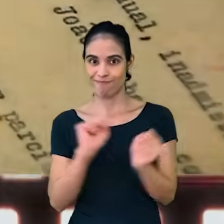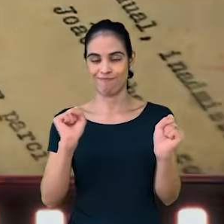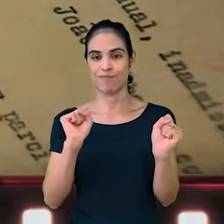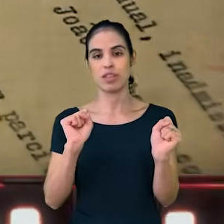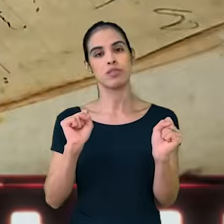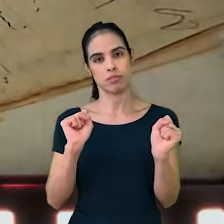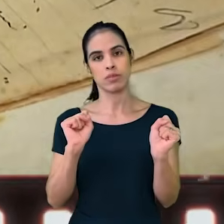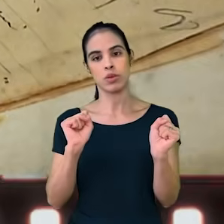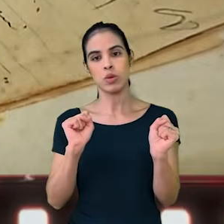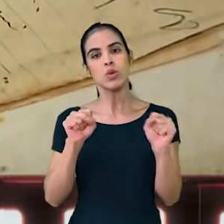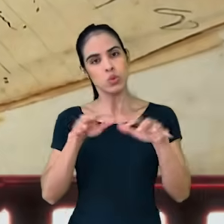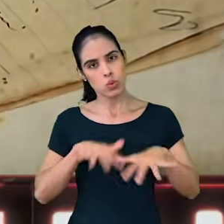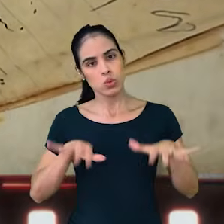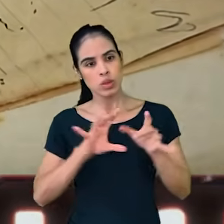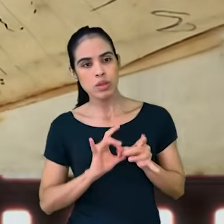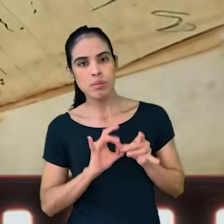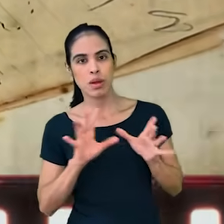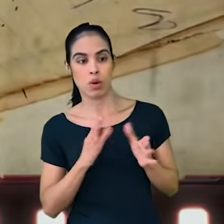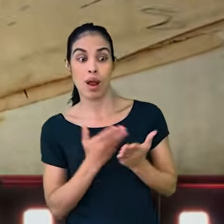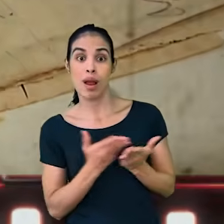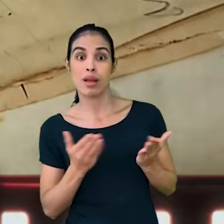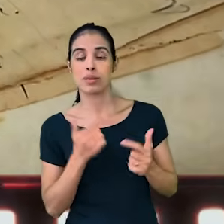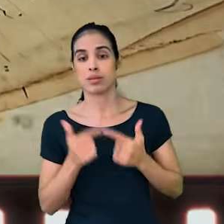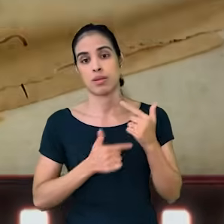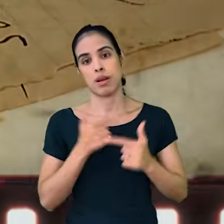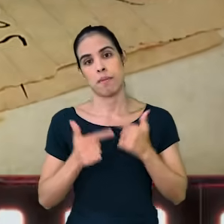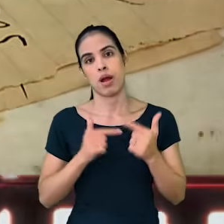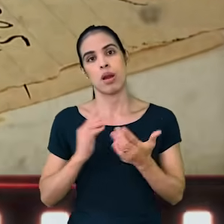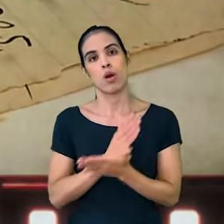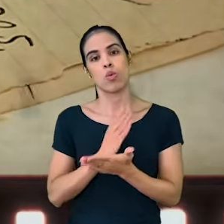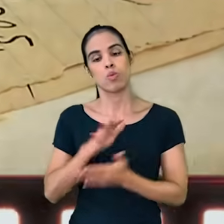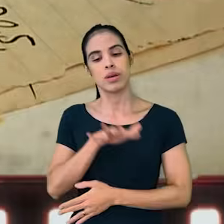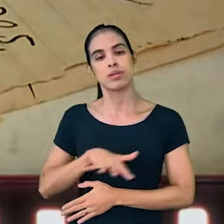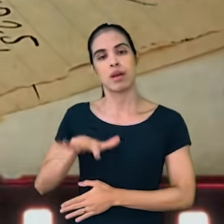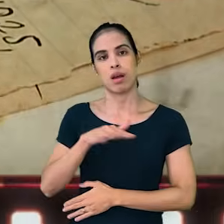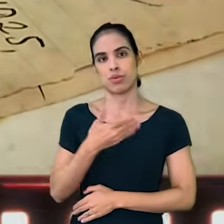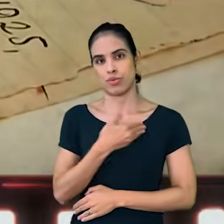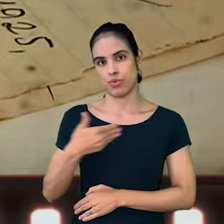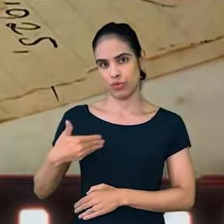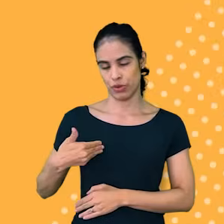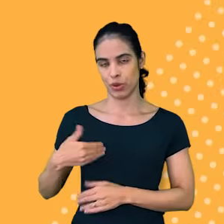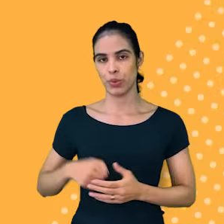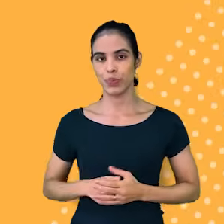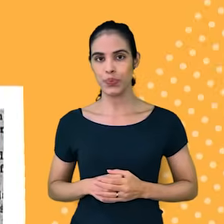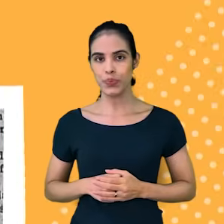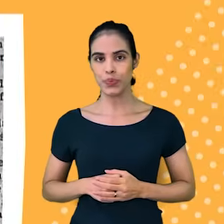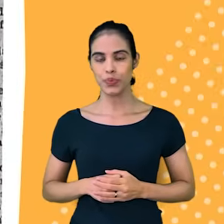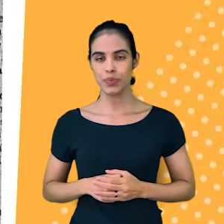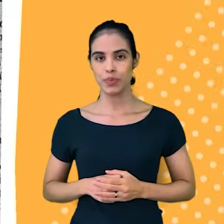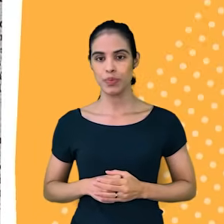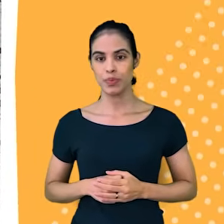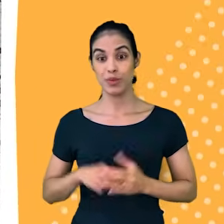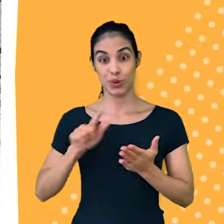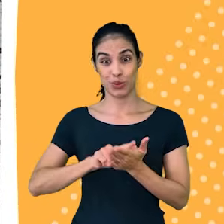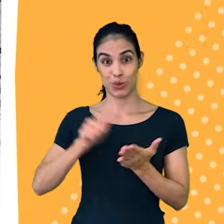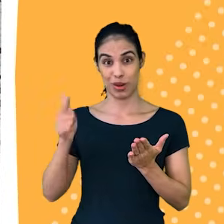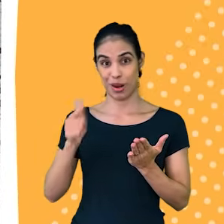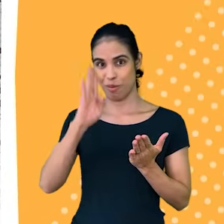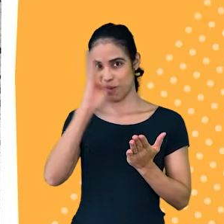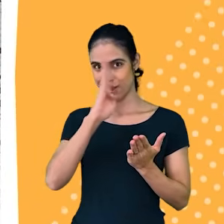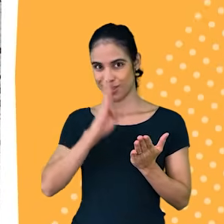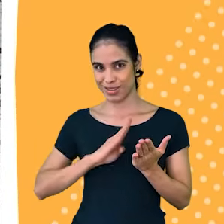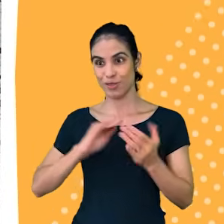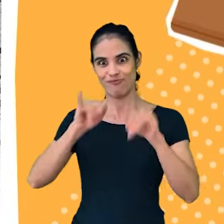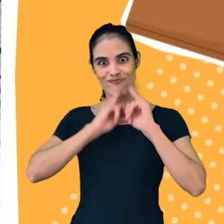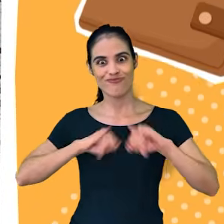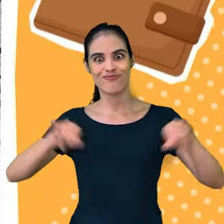escravidão no país, já era concedido a quem atuava em alguns setores do governo. A novidade foi divulgada no Jornal